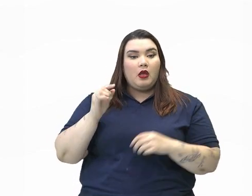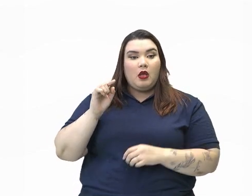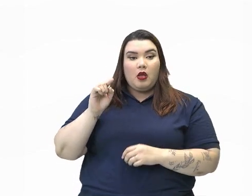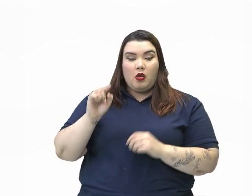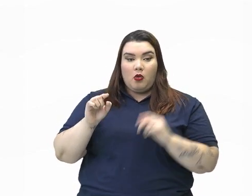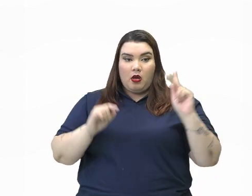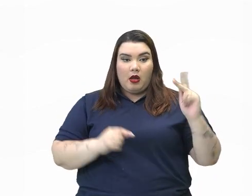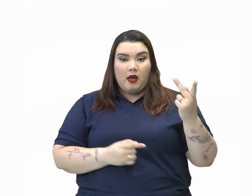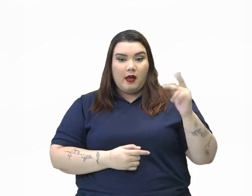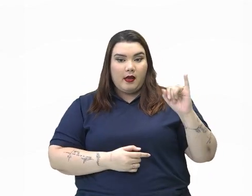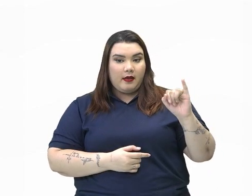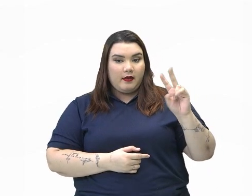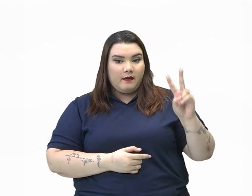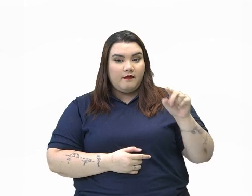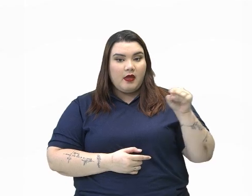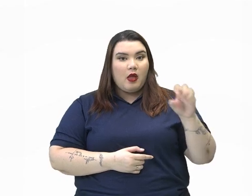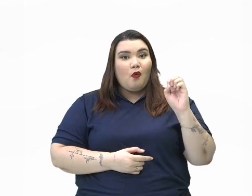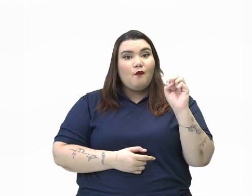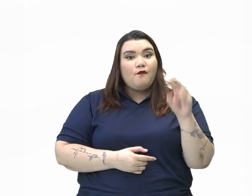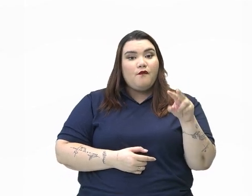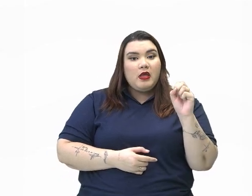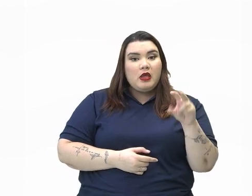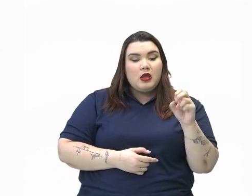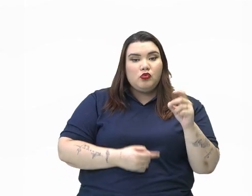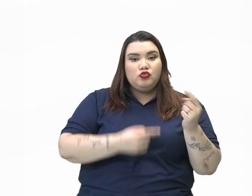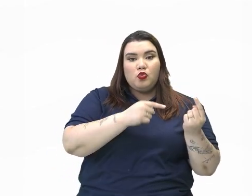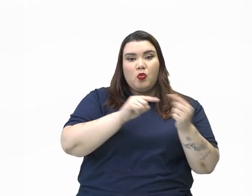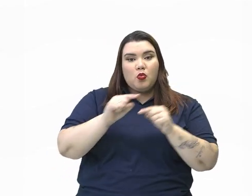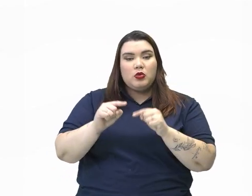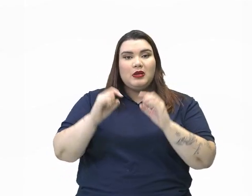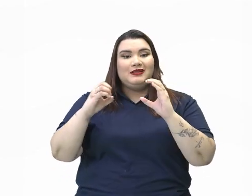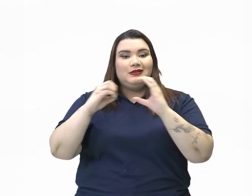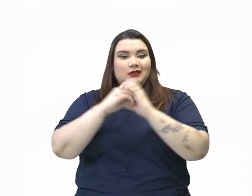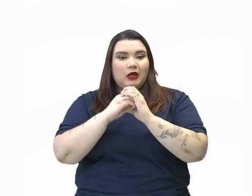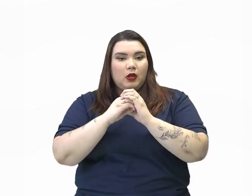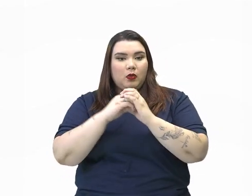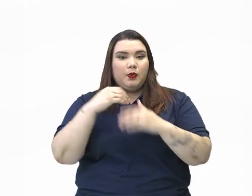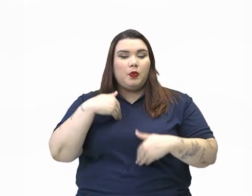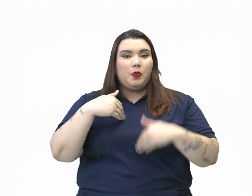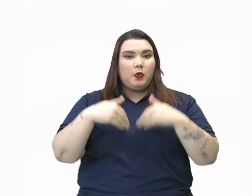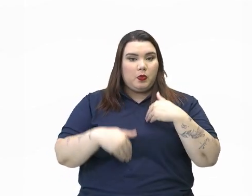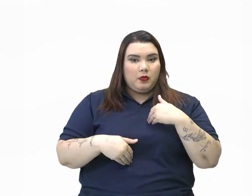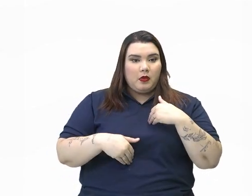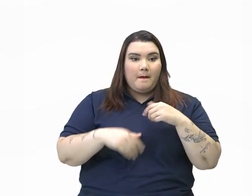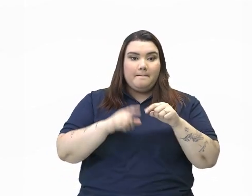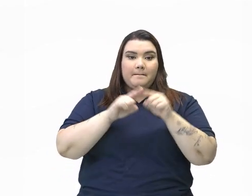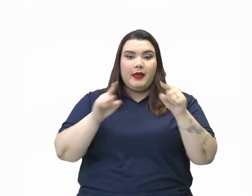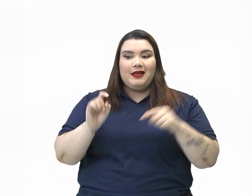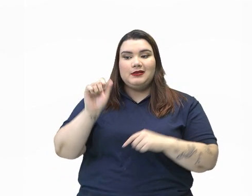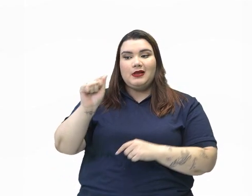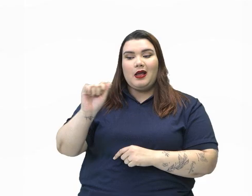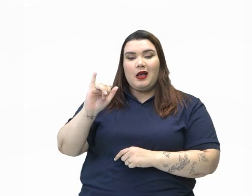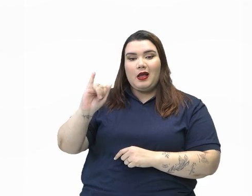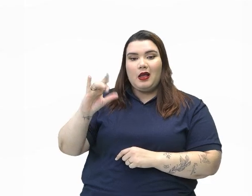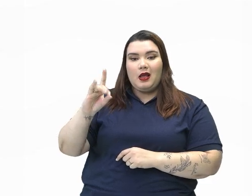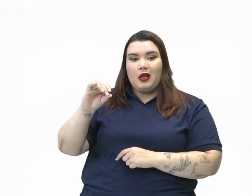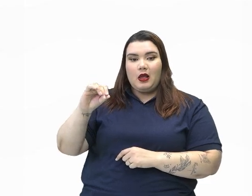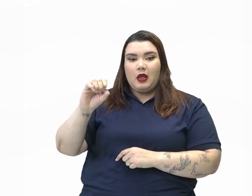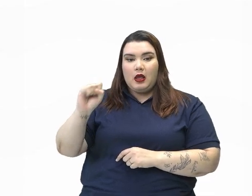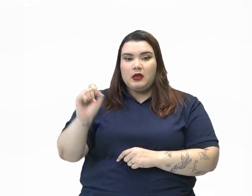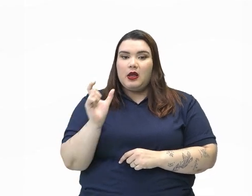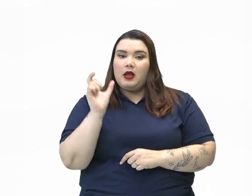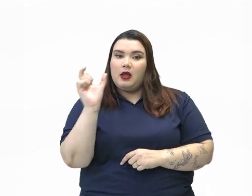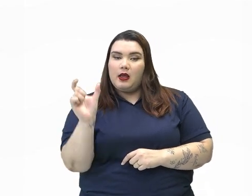é o vírus, tá? Que ataca as células do nosso sistema imunológico. Já a AIDS, ela é a sigla que